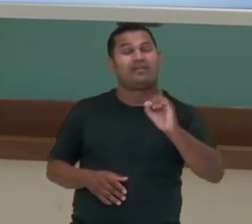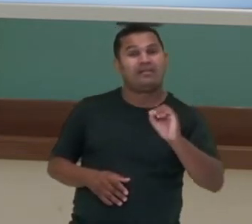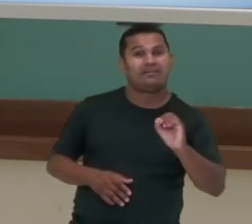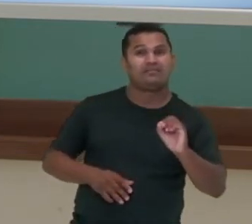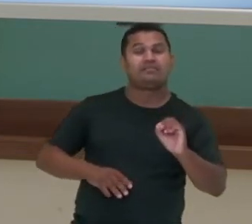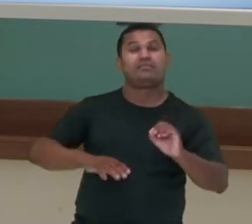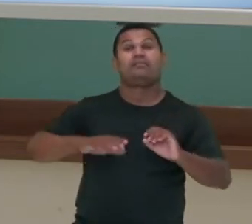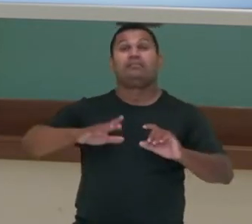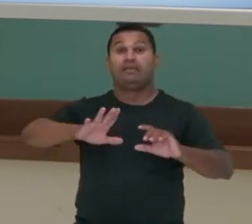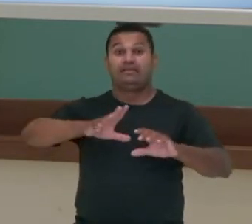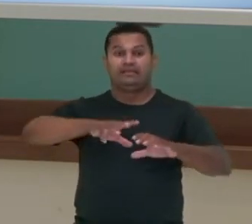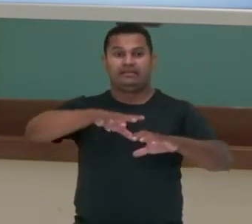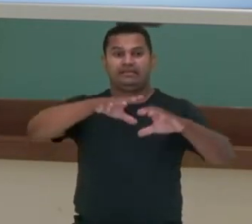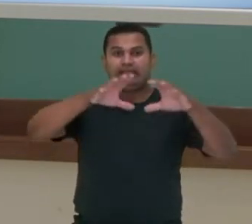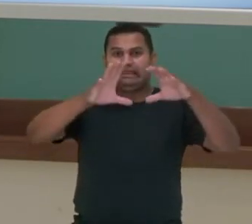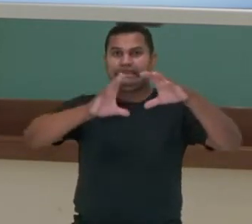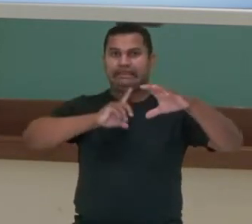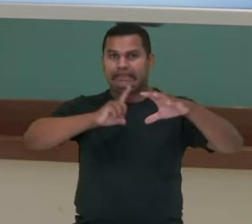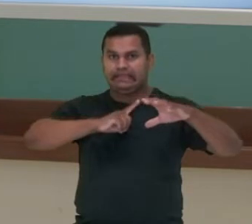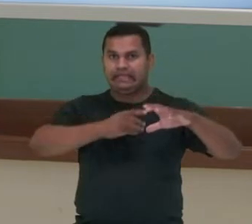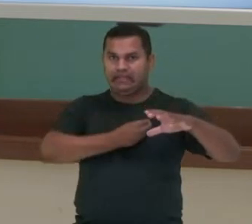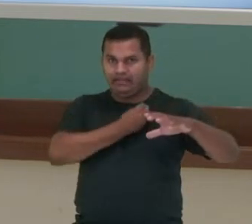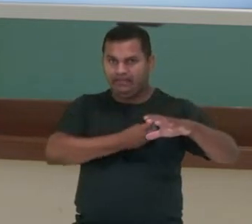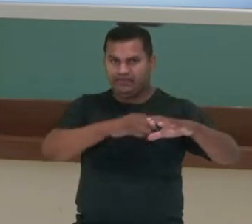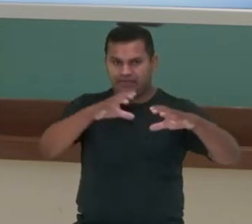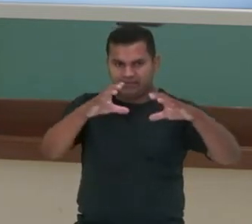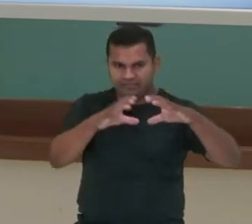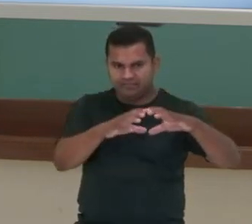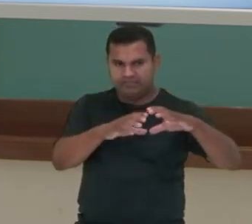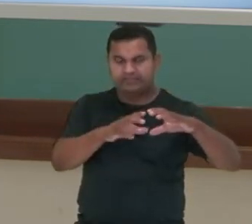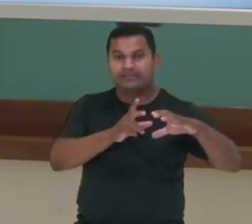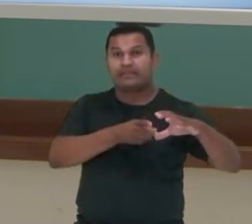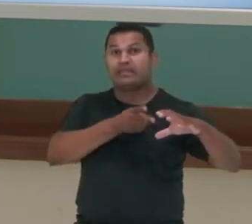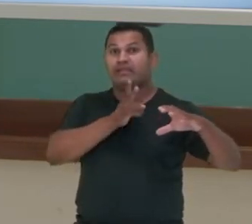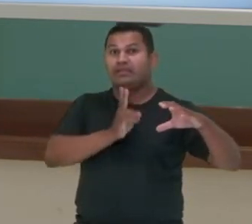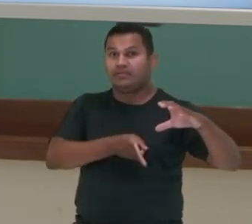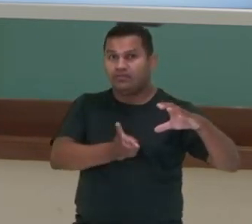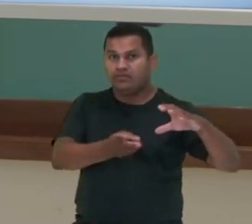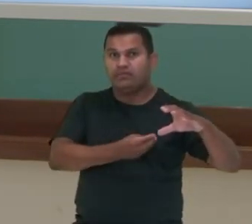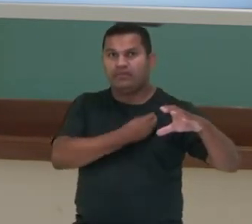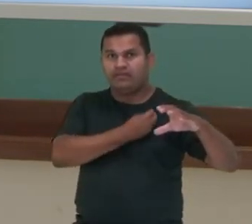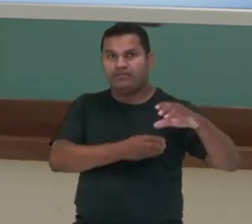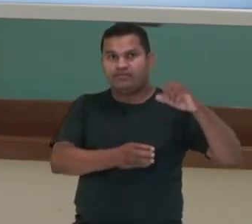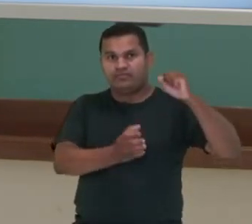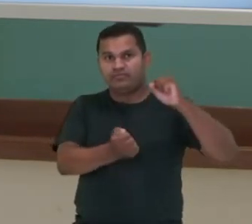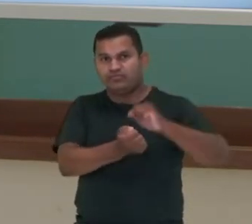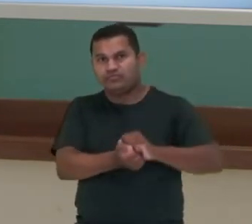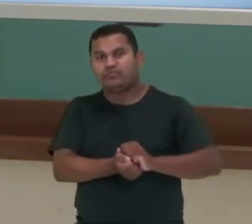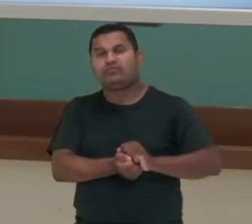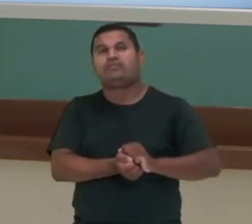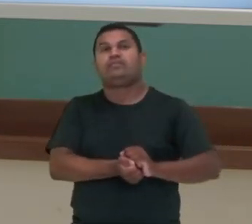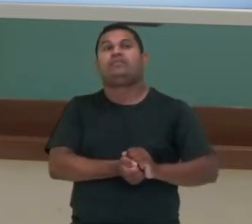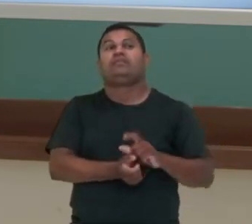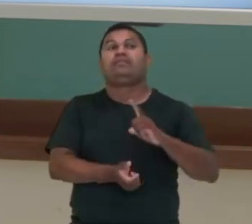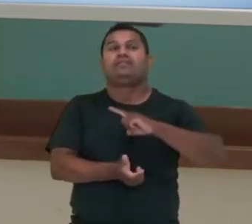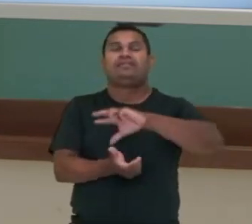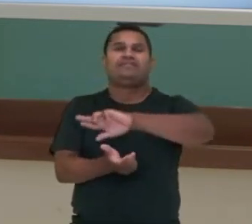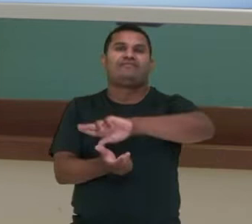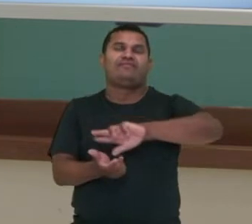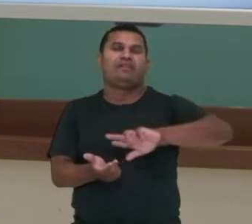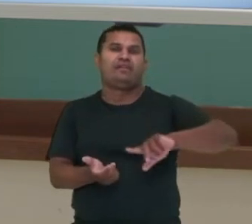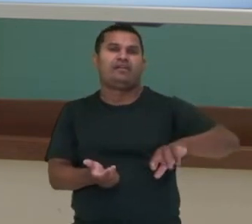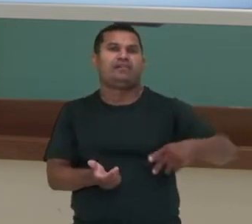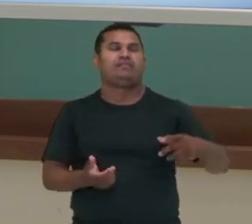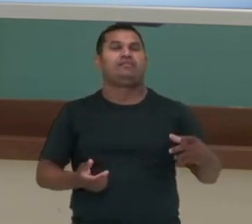manter a vida no planeta é bastante complexo. Exige ali um conjunto de coisas para